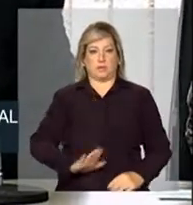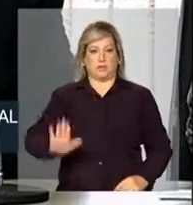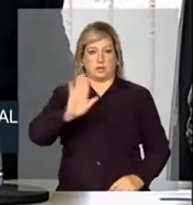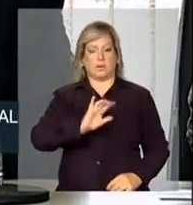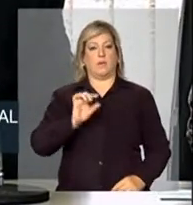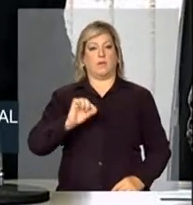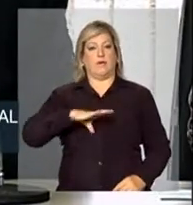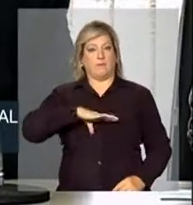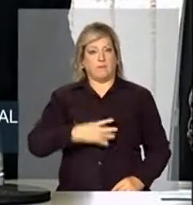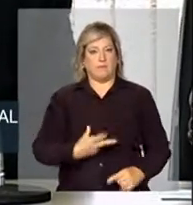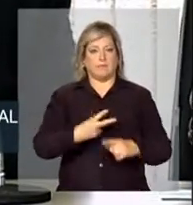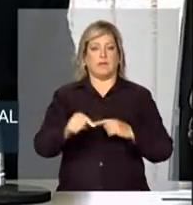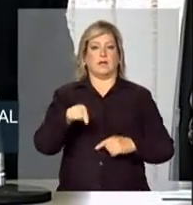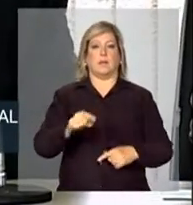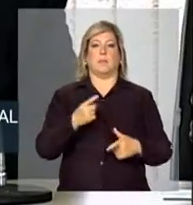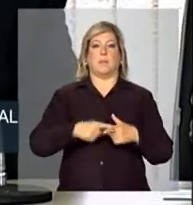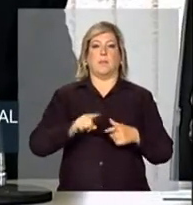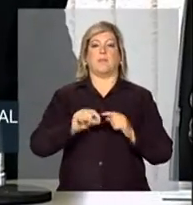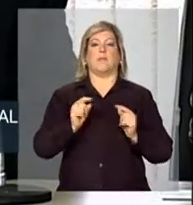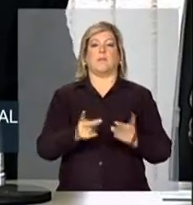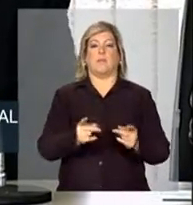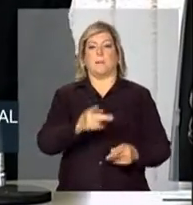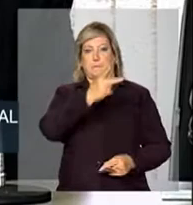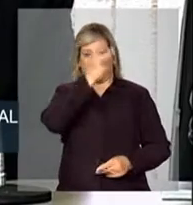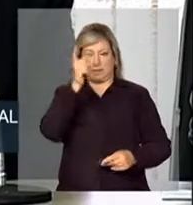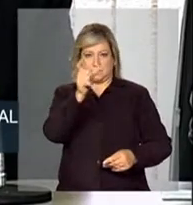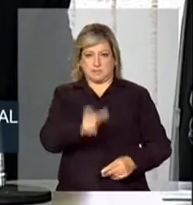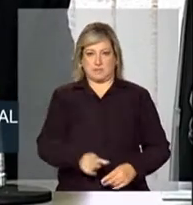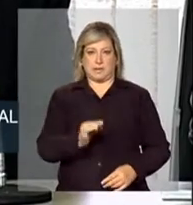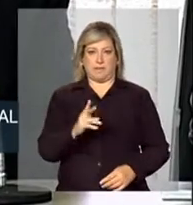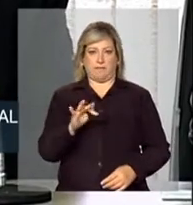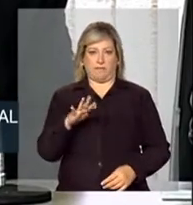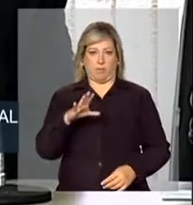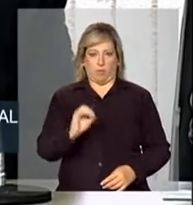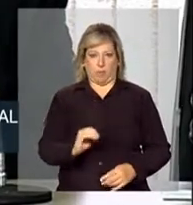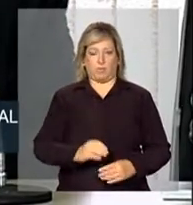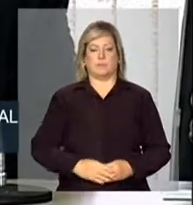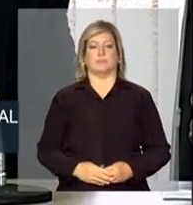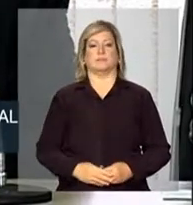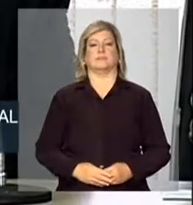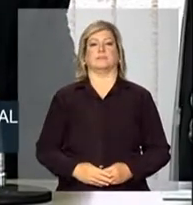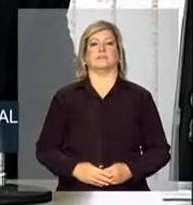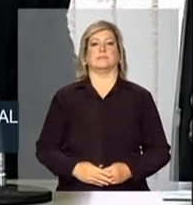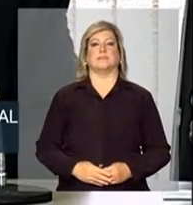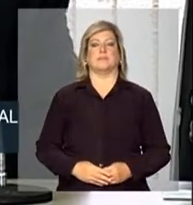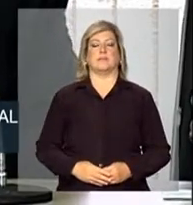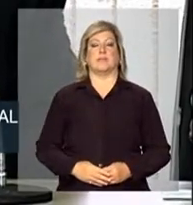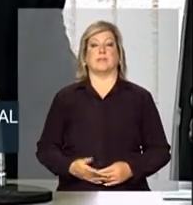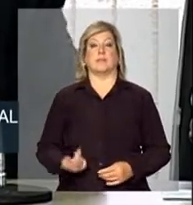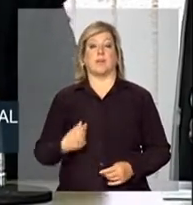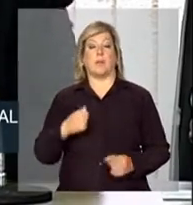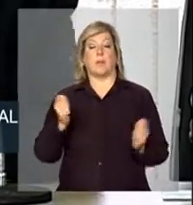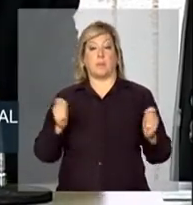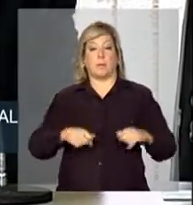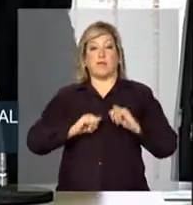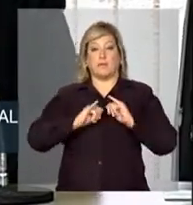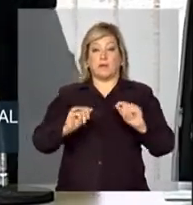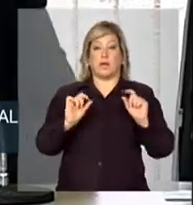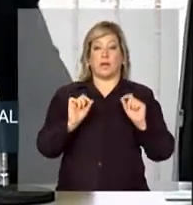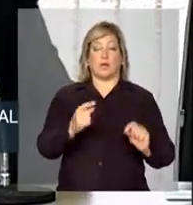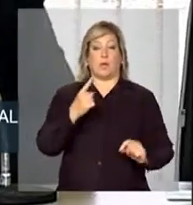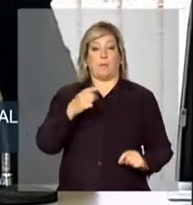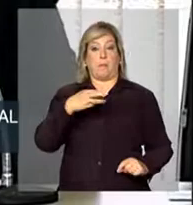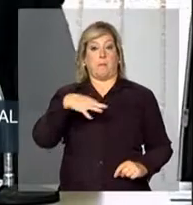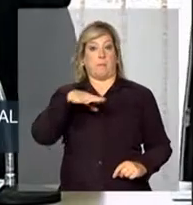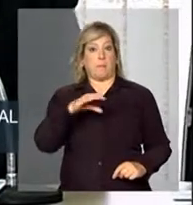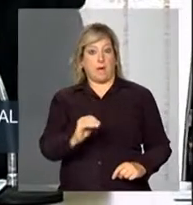de enfrentamento ao tráfico de pessoas eu posso dizer foi um Marco objetivo da